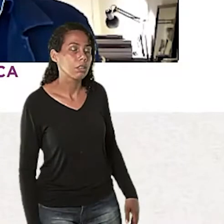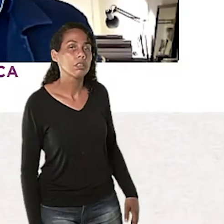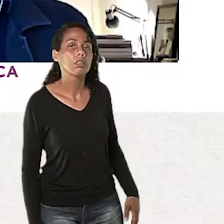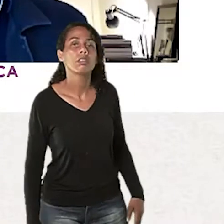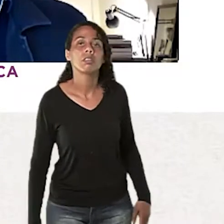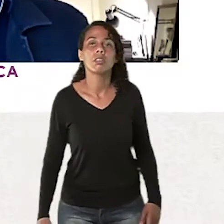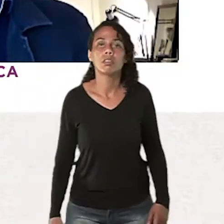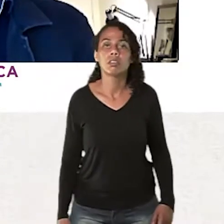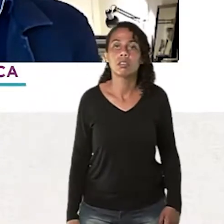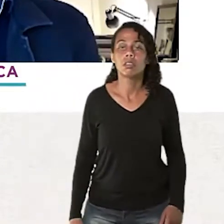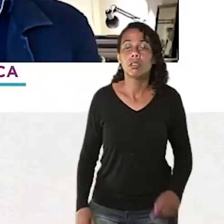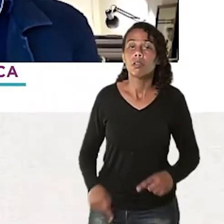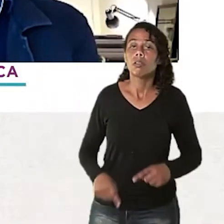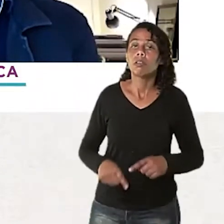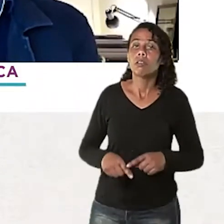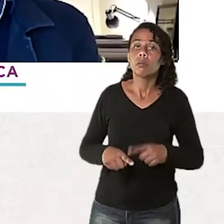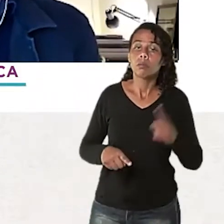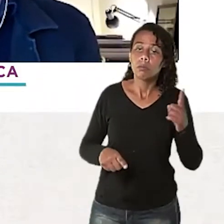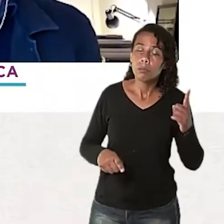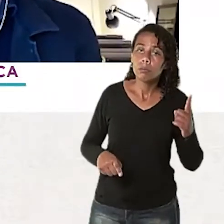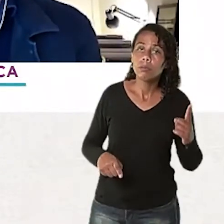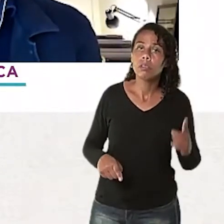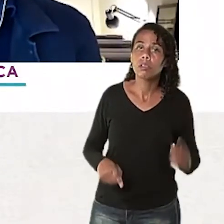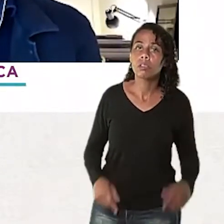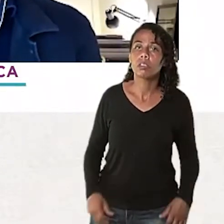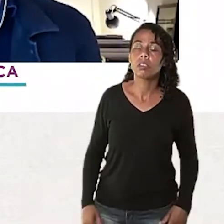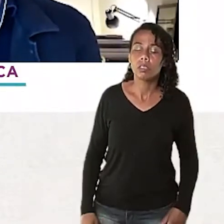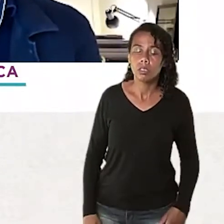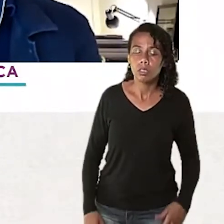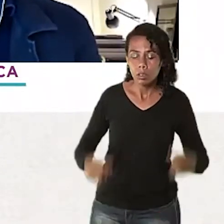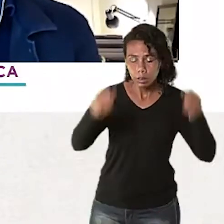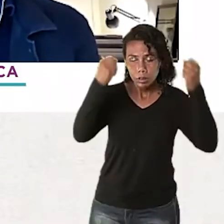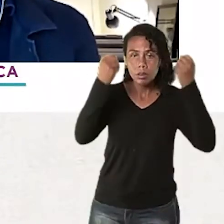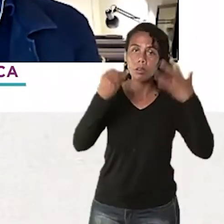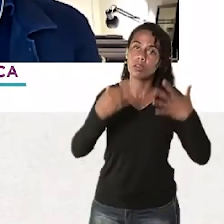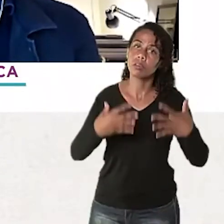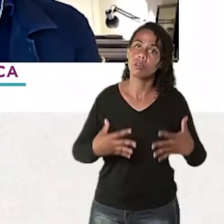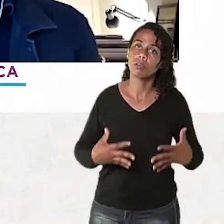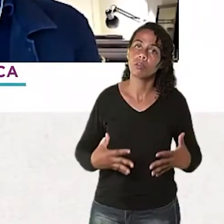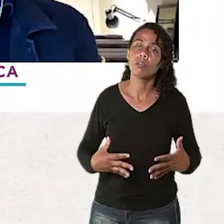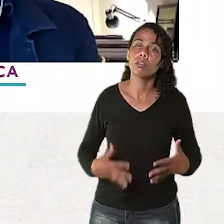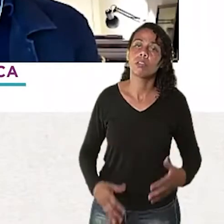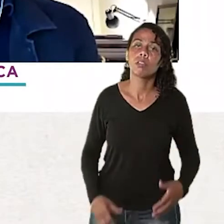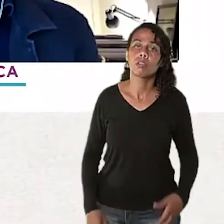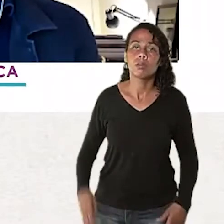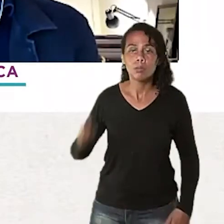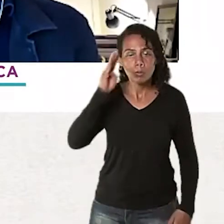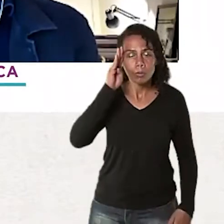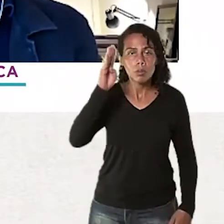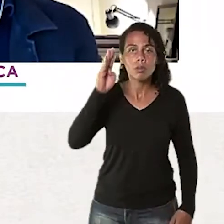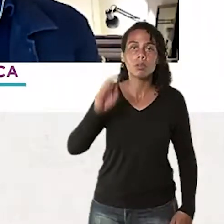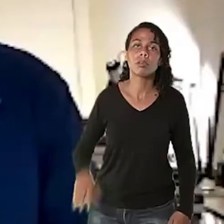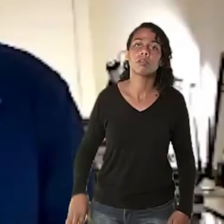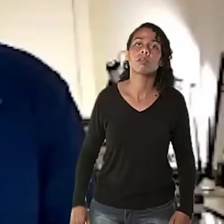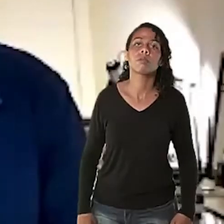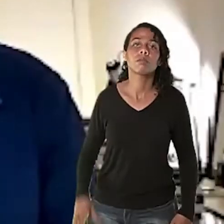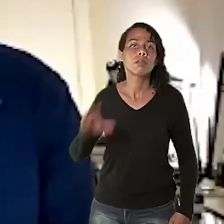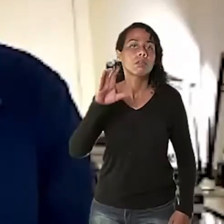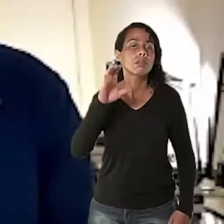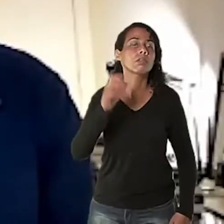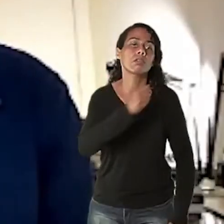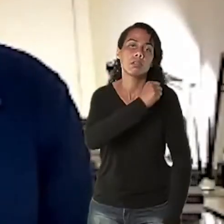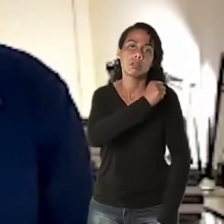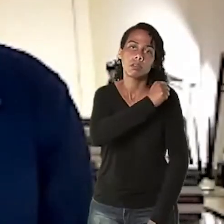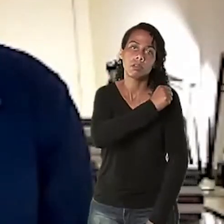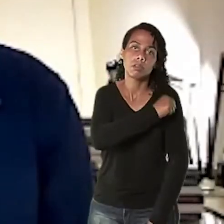de caso pensado. Eu queria ter uma descrição meio topográfica do Rio e aquilo eu tinha gostado e